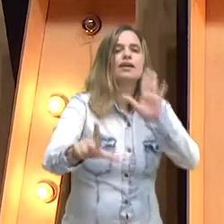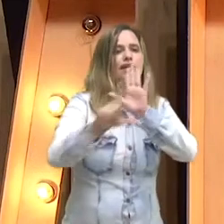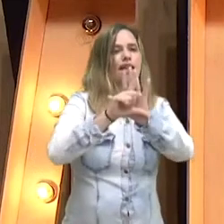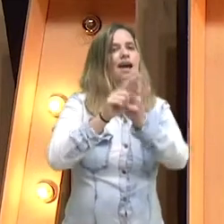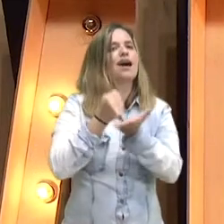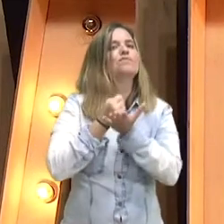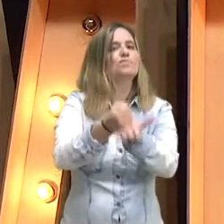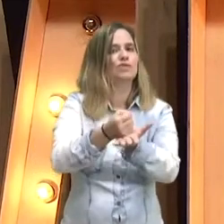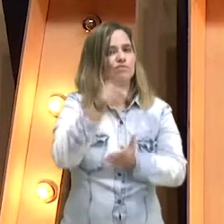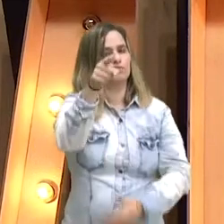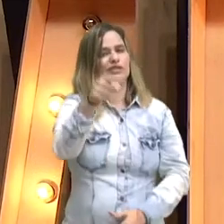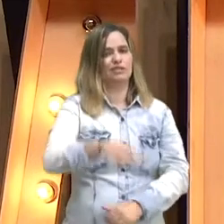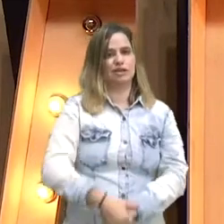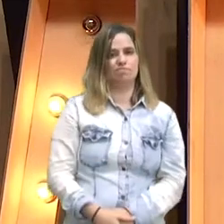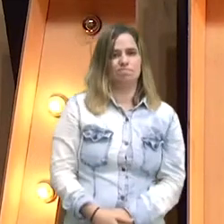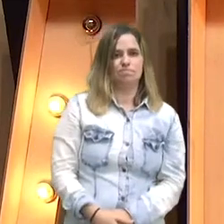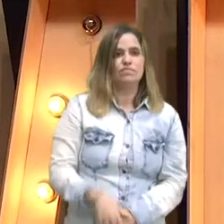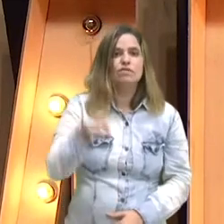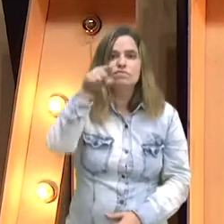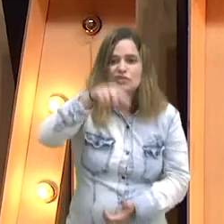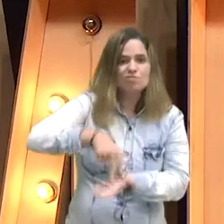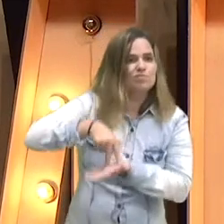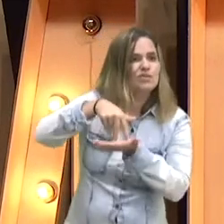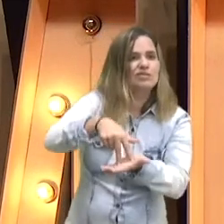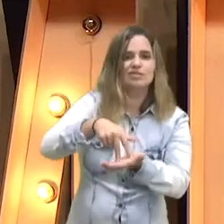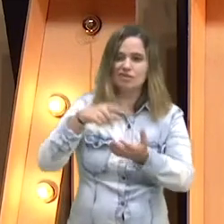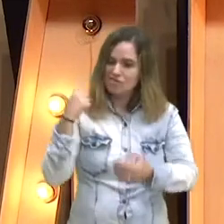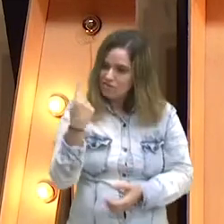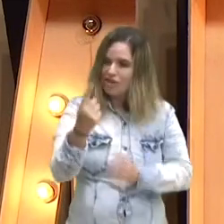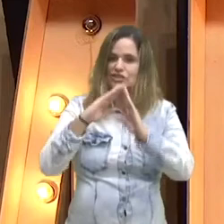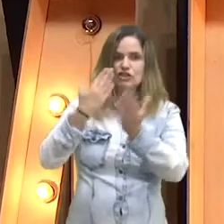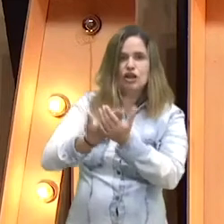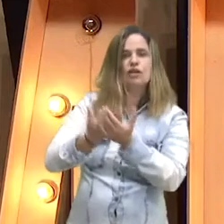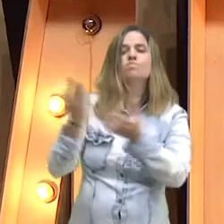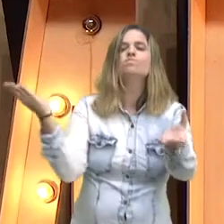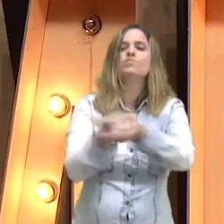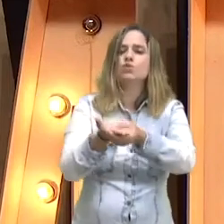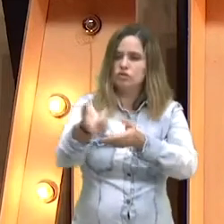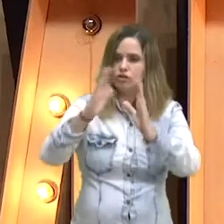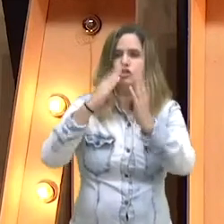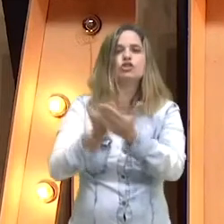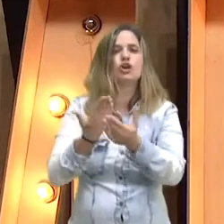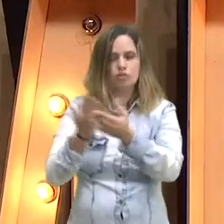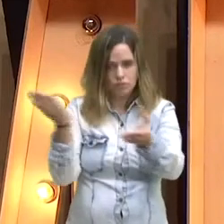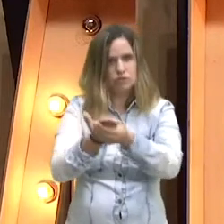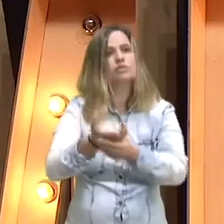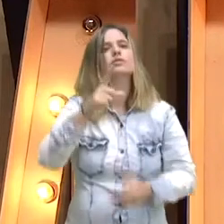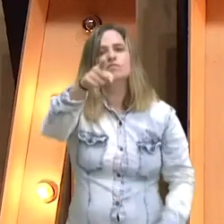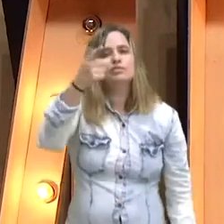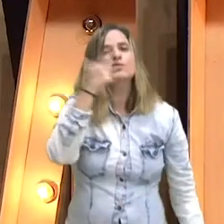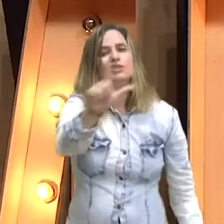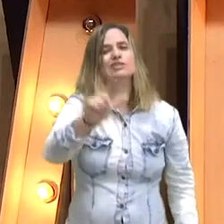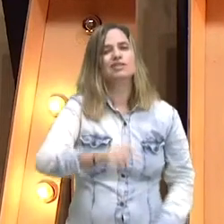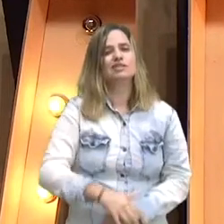mamãe, autoridade para chegar na escola e falar, ó, vou processar vocês e você vai ganhar. Nós temos que agora